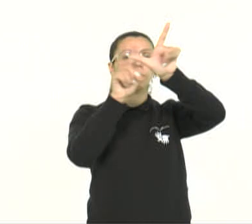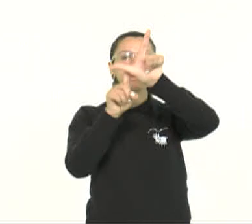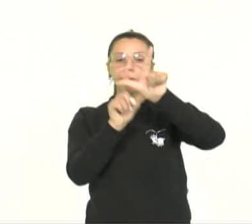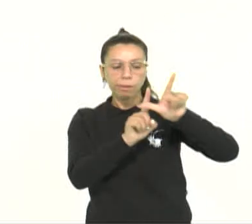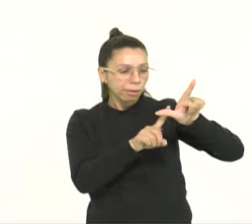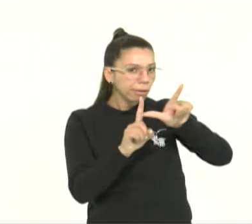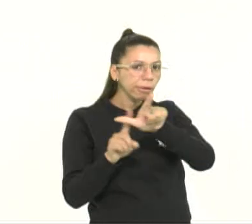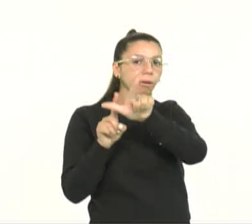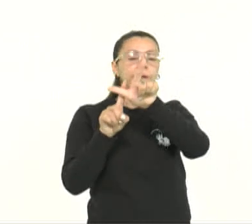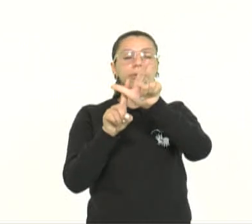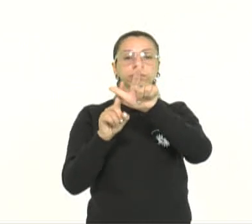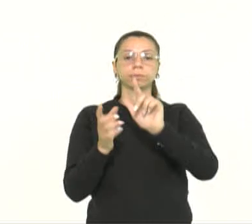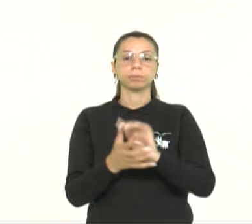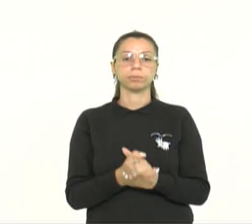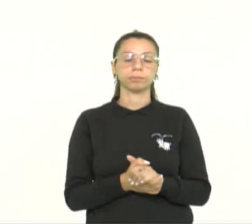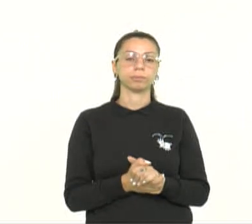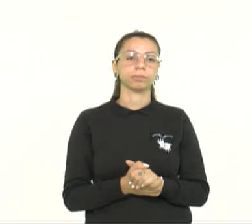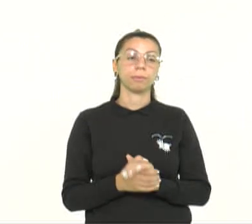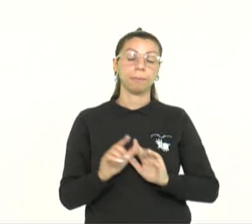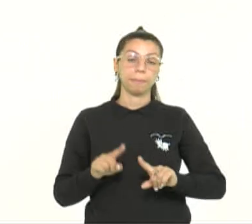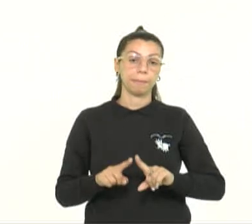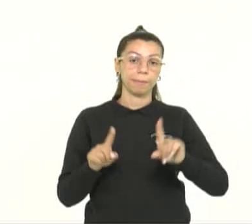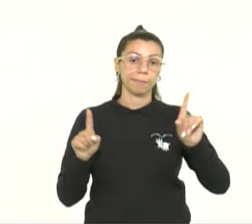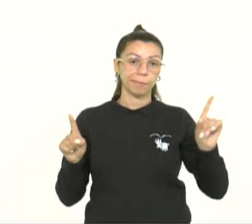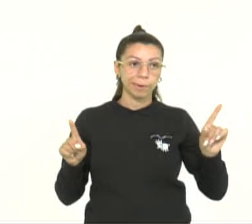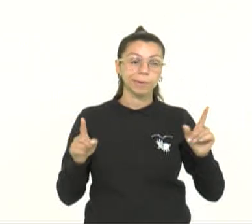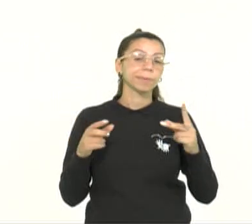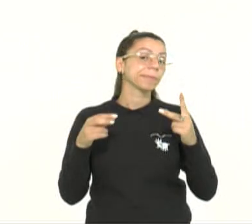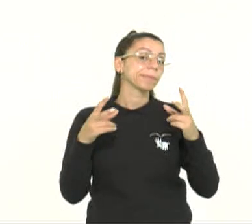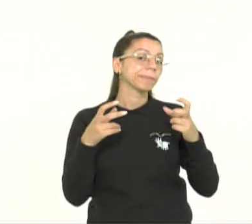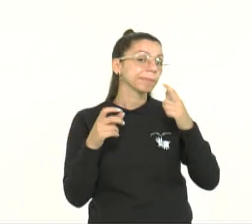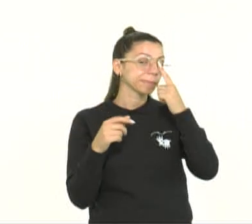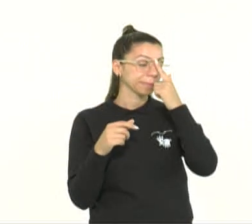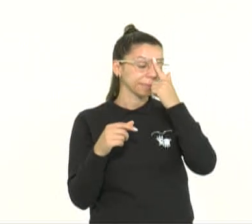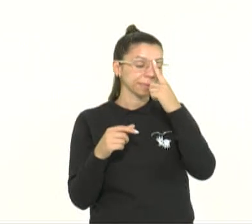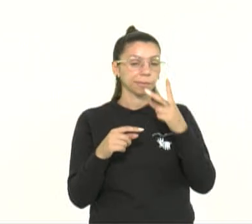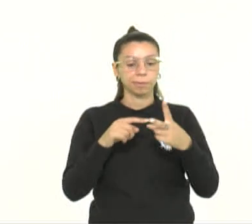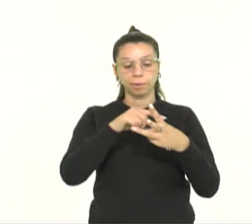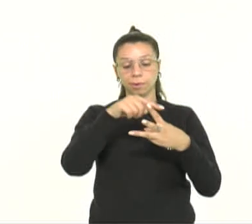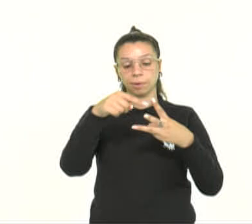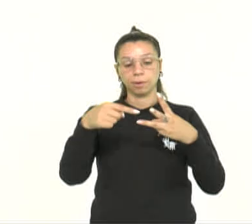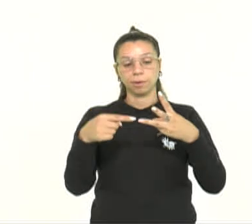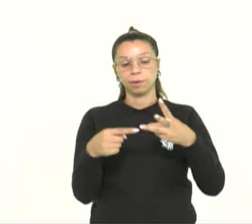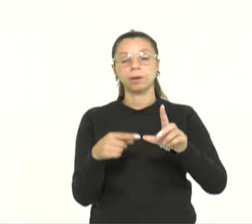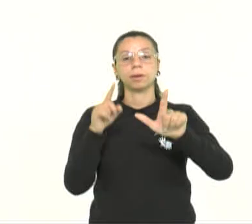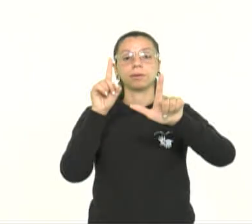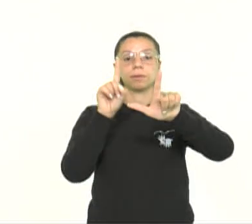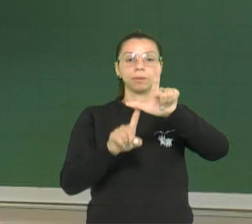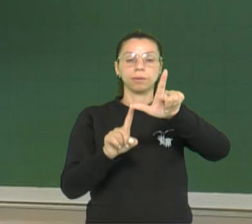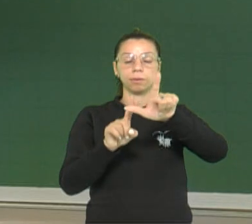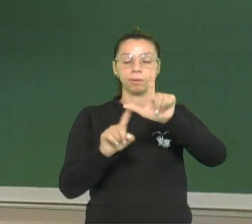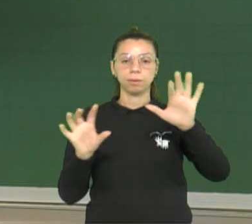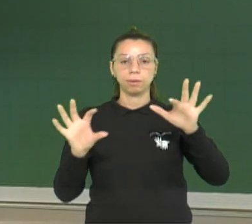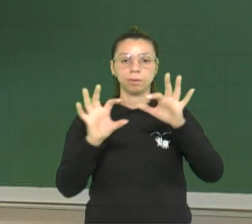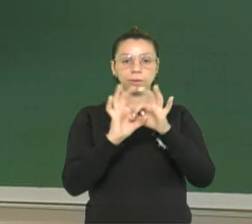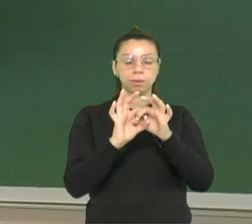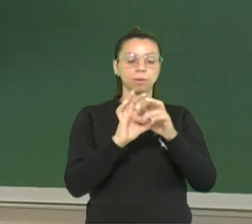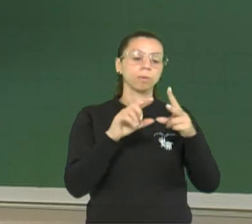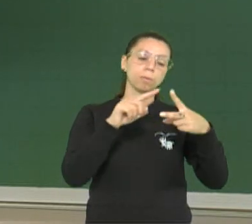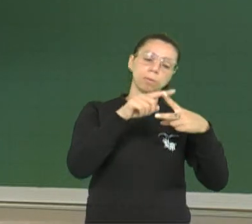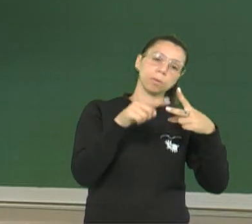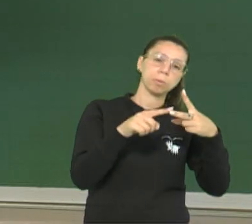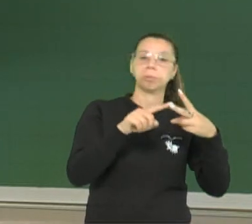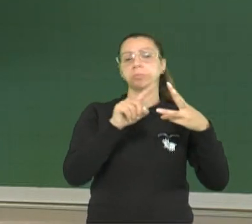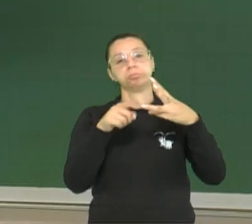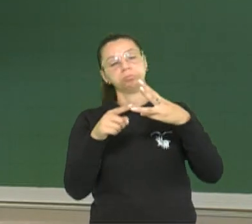ó, todas as letras. Porém, a gente vai perceber, ó, 3 letras sempre ali associadas, 2 ou 3